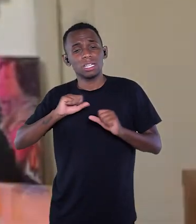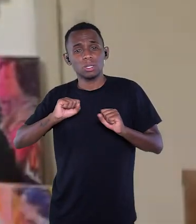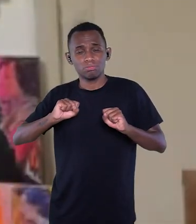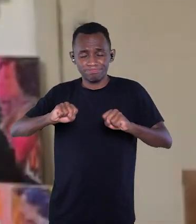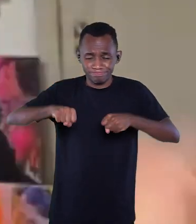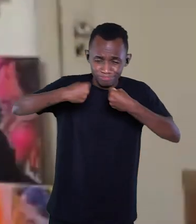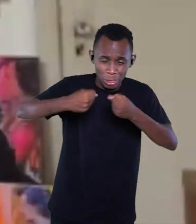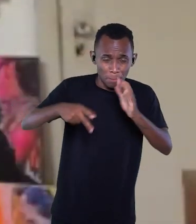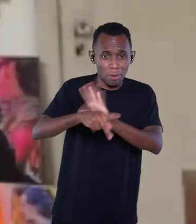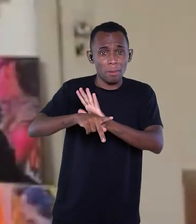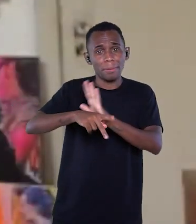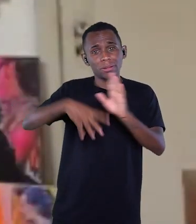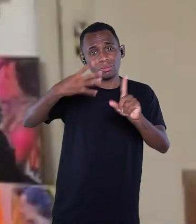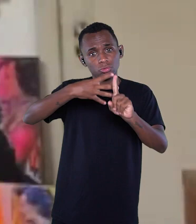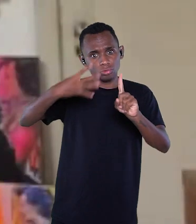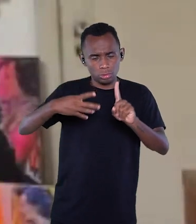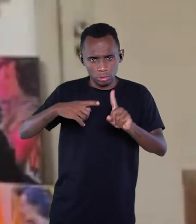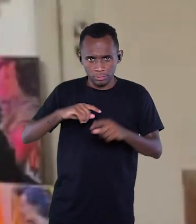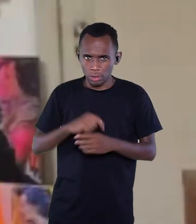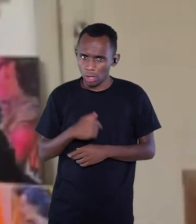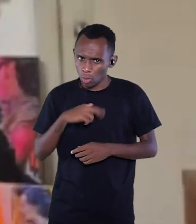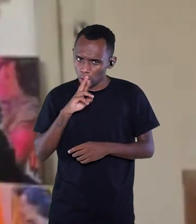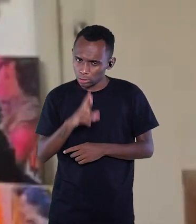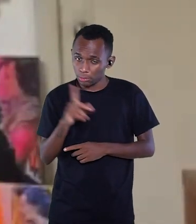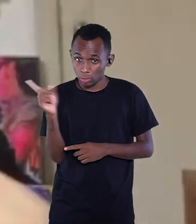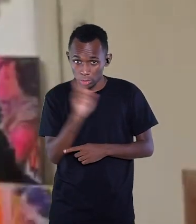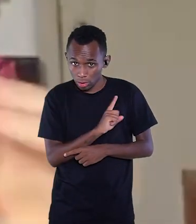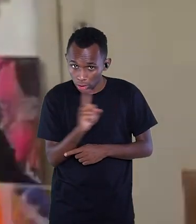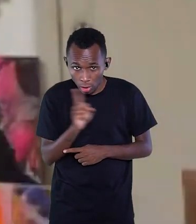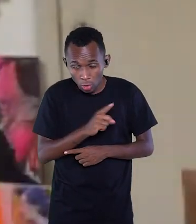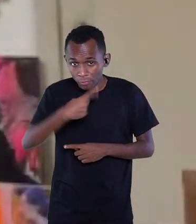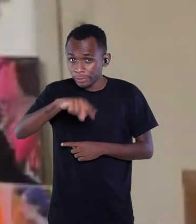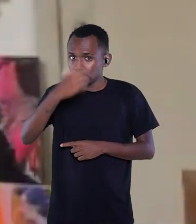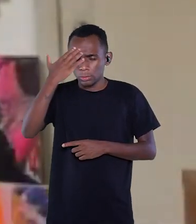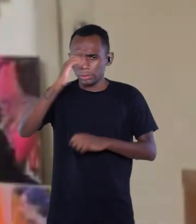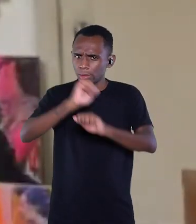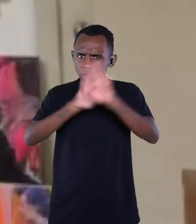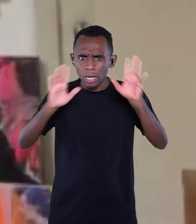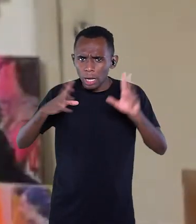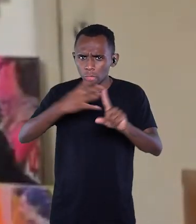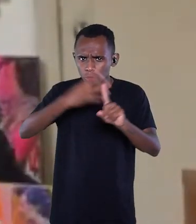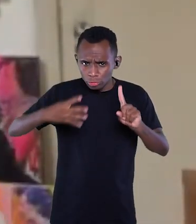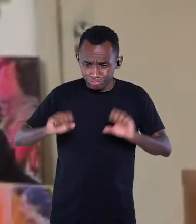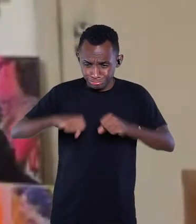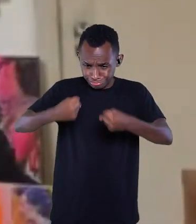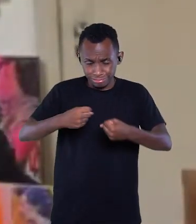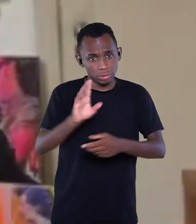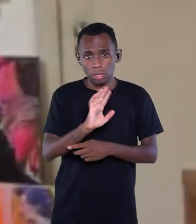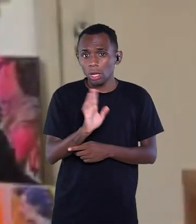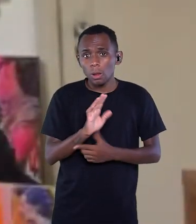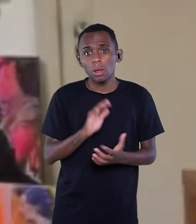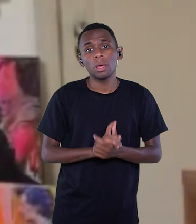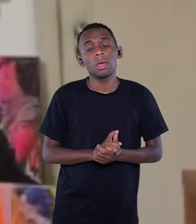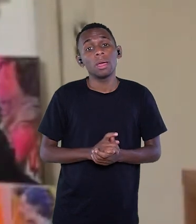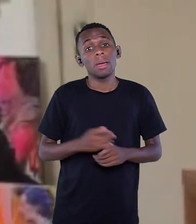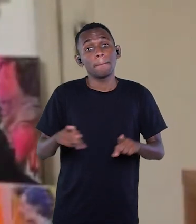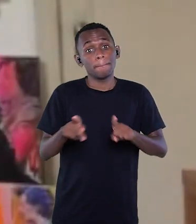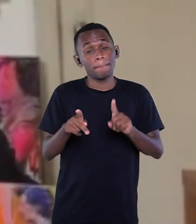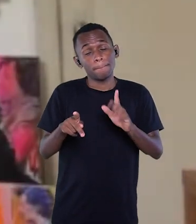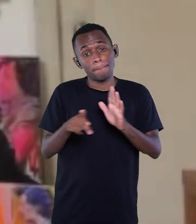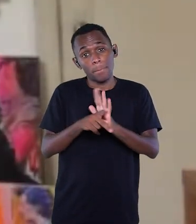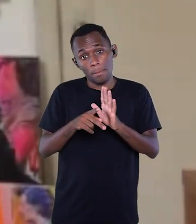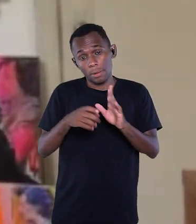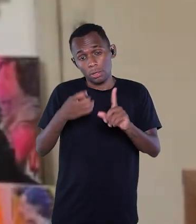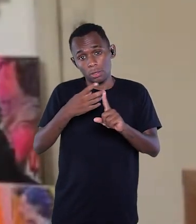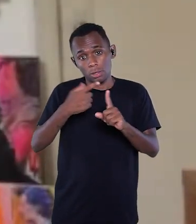militância LGBT, por exemplo. Eu falo, não, gente, vocês não entendem o que é militância LGBT, porque a militância LGBT,